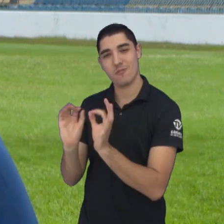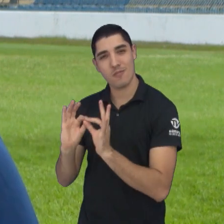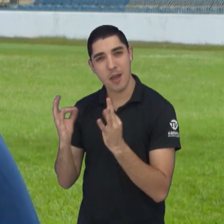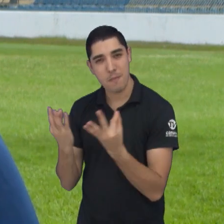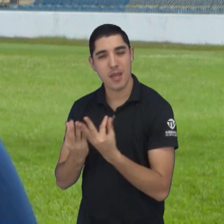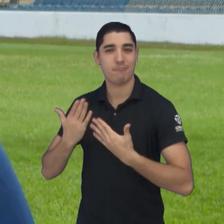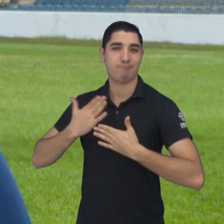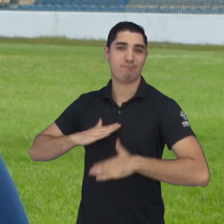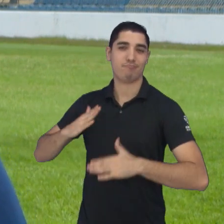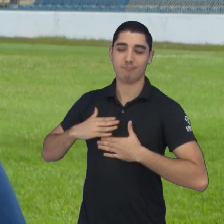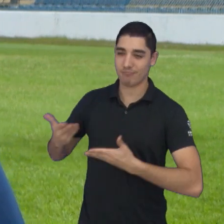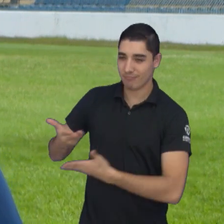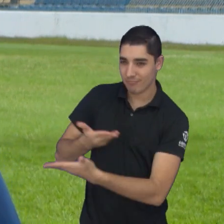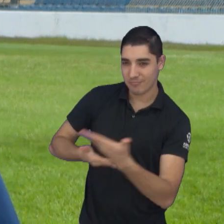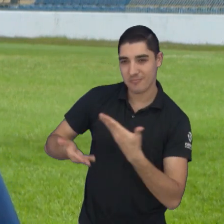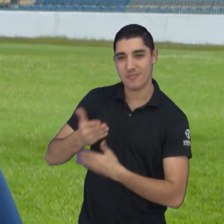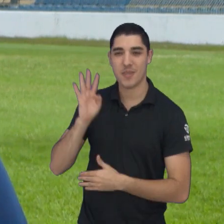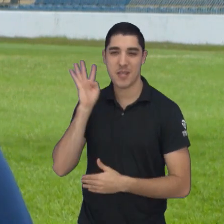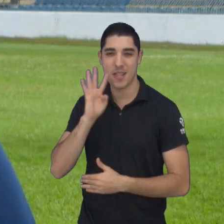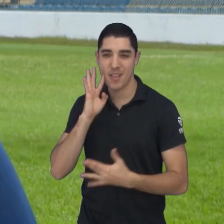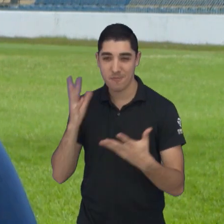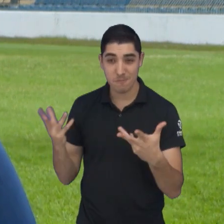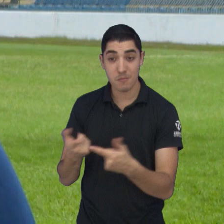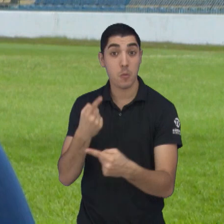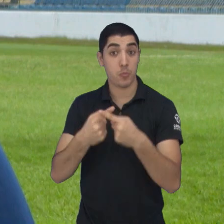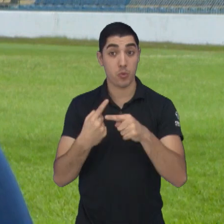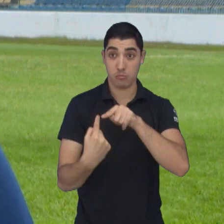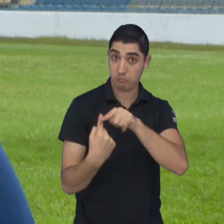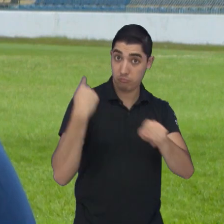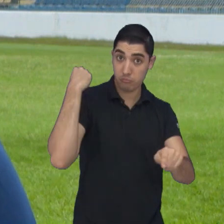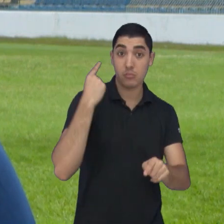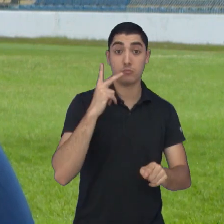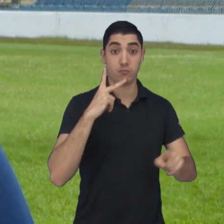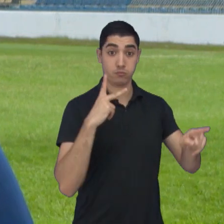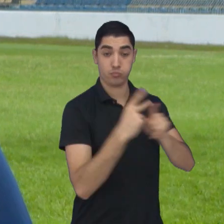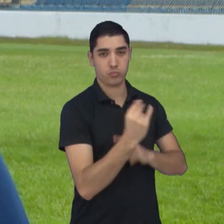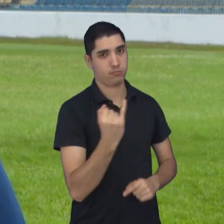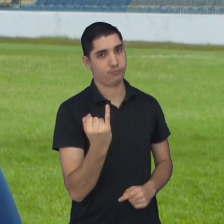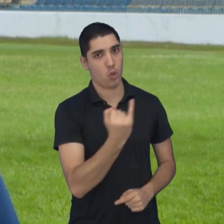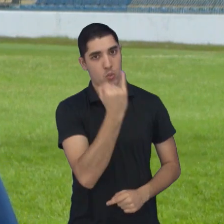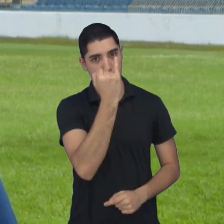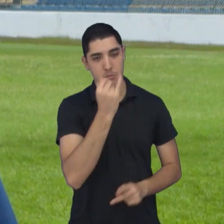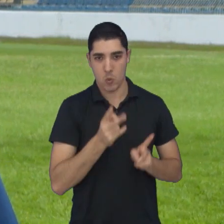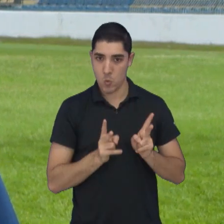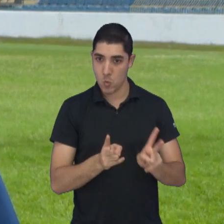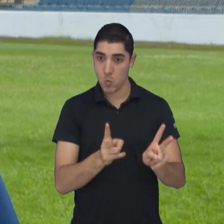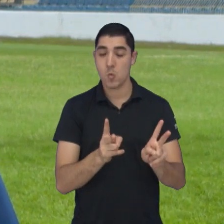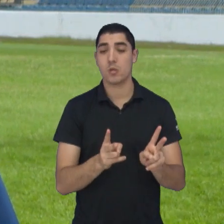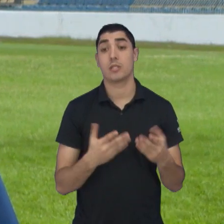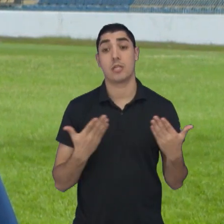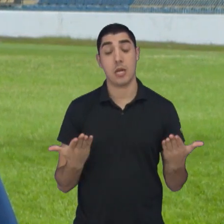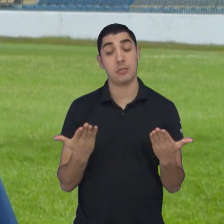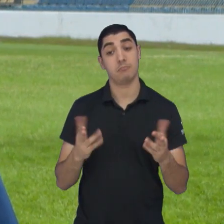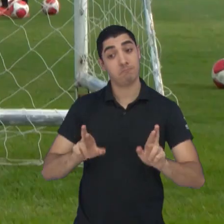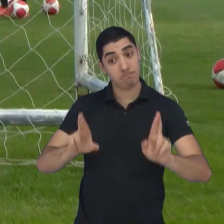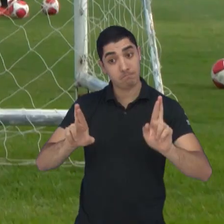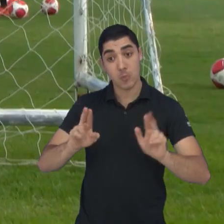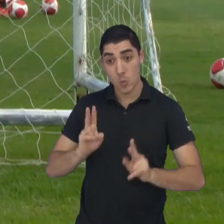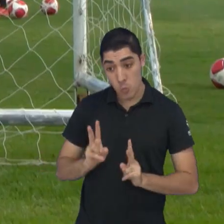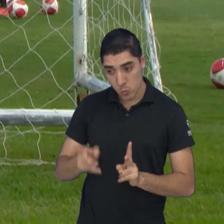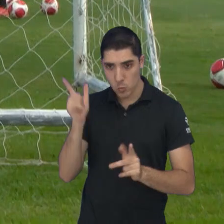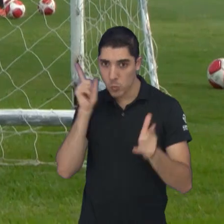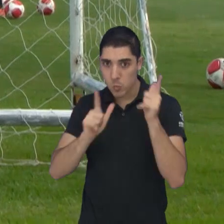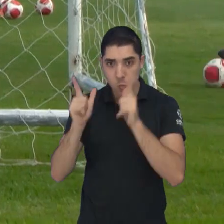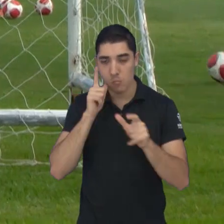de uma maneira bem legal, né? Depois de uma vitória muito importante para a sequência do campeonato, e esperamos aproveitar ainda mais durante o campeonato aí.